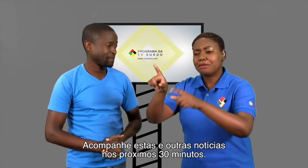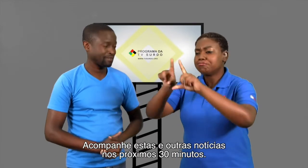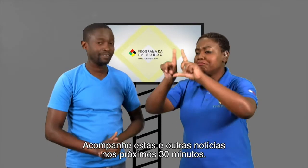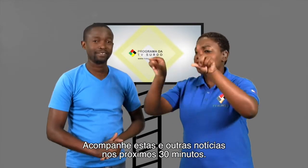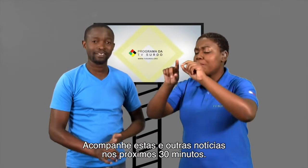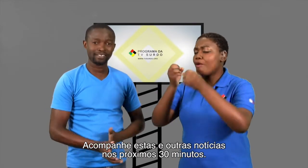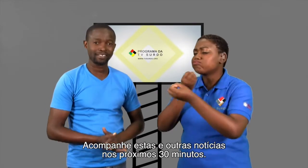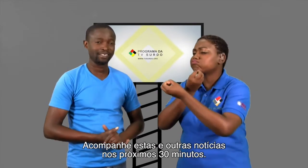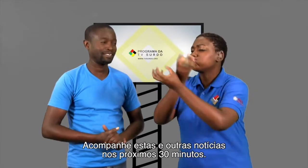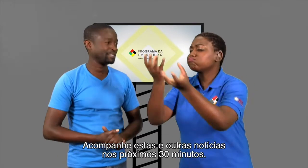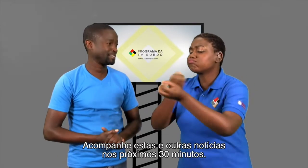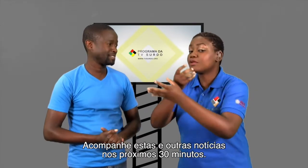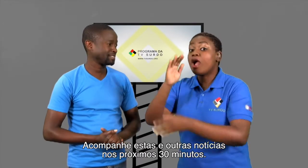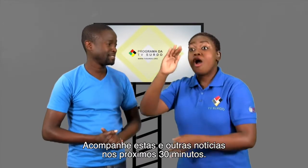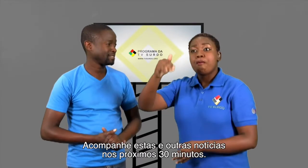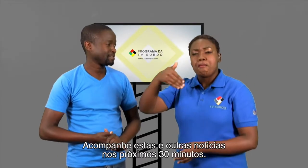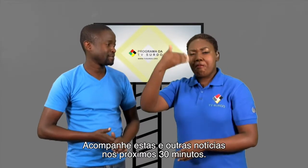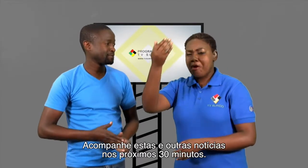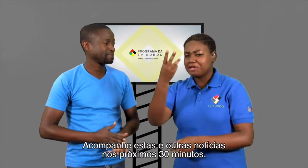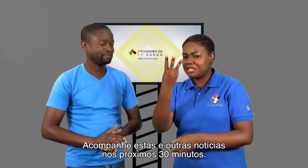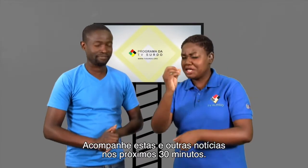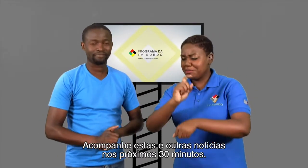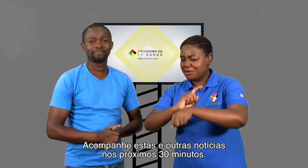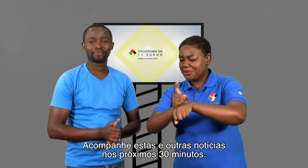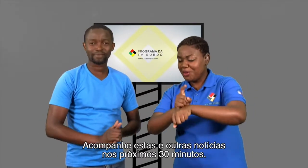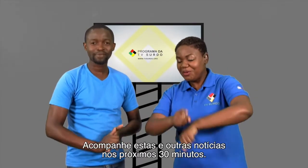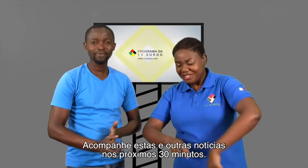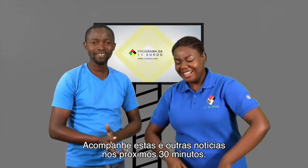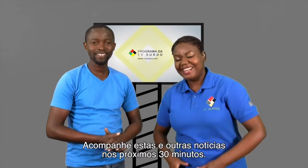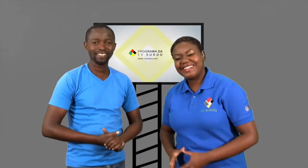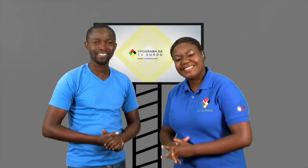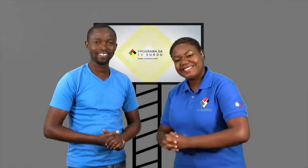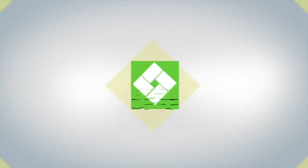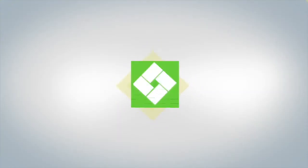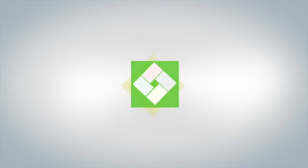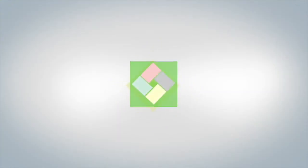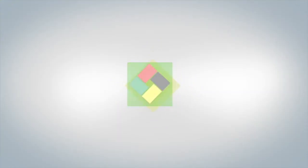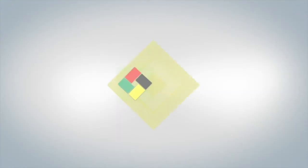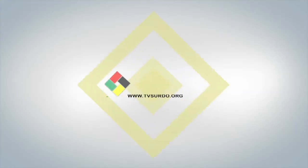Acompanhe estas e outras notícias nos próximos 30 minutos.